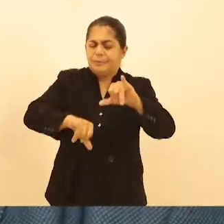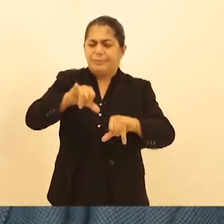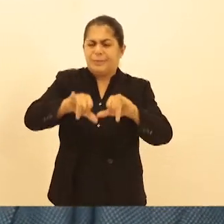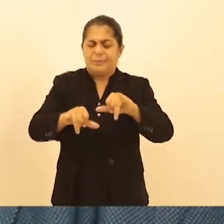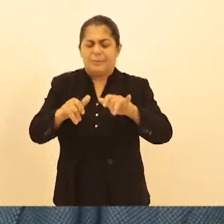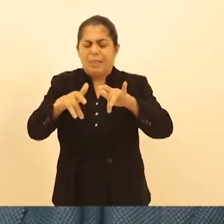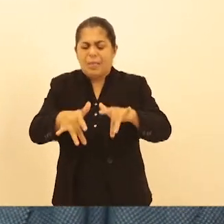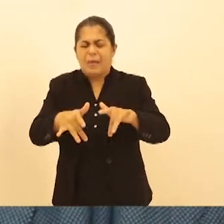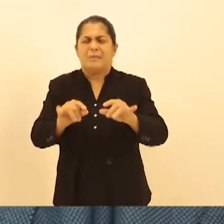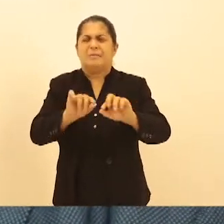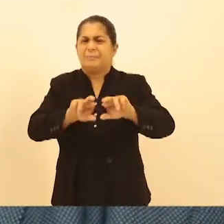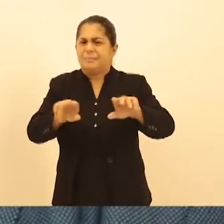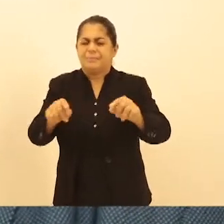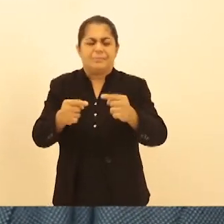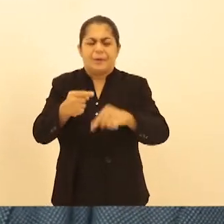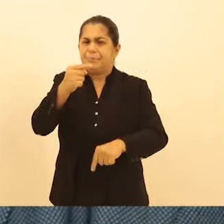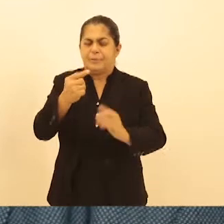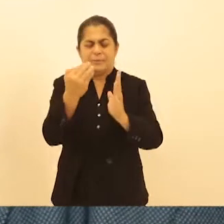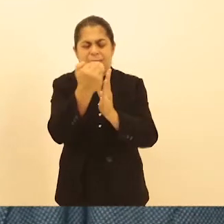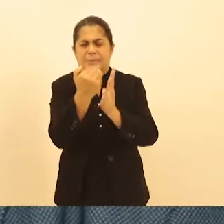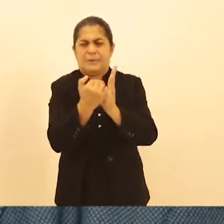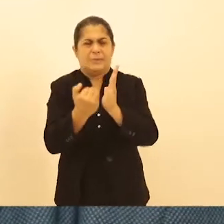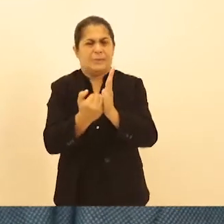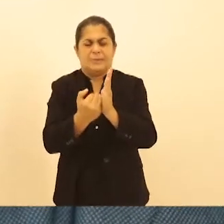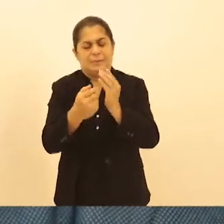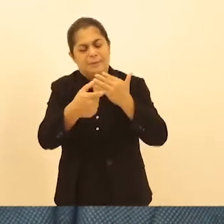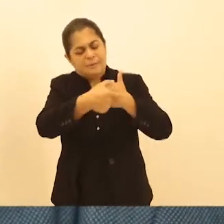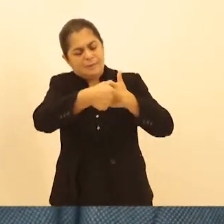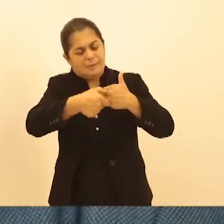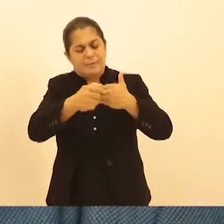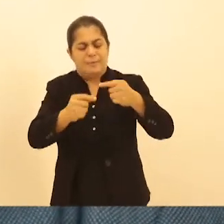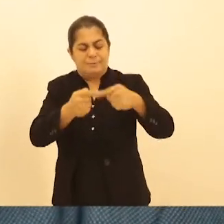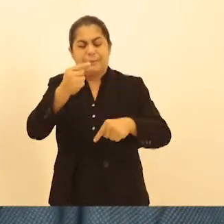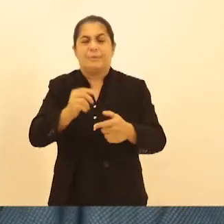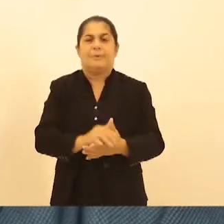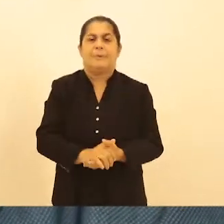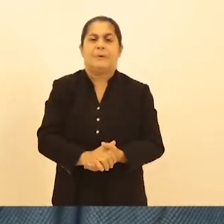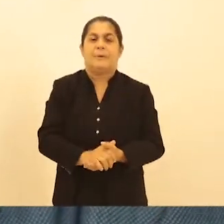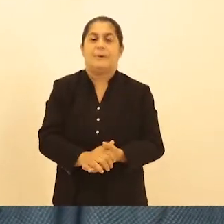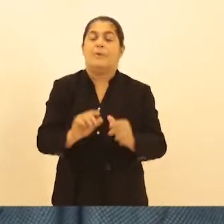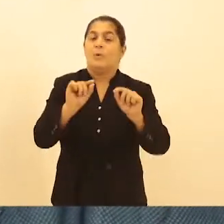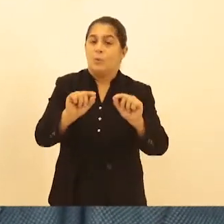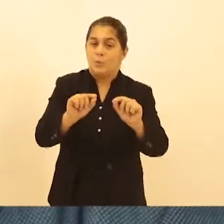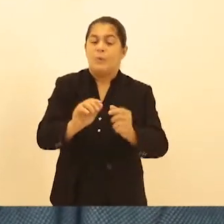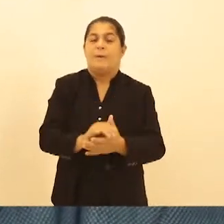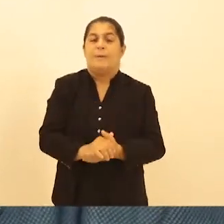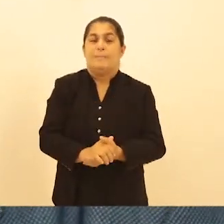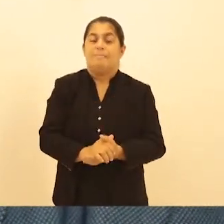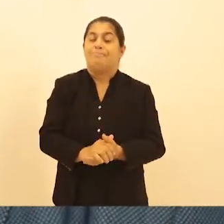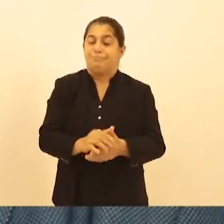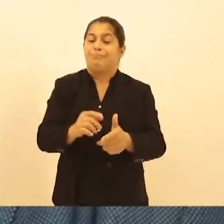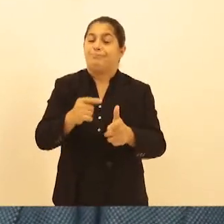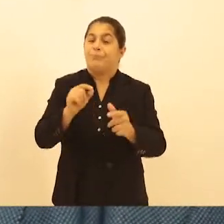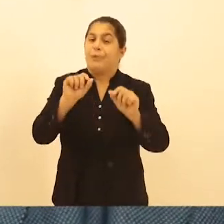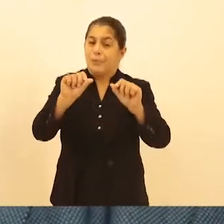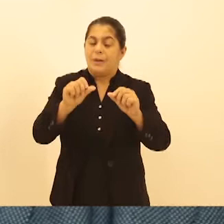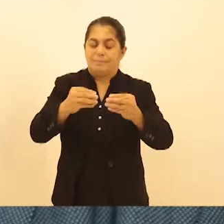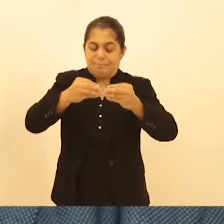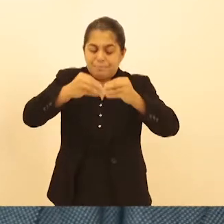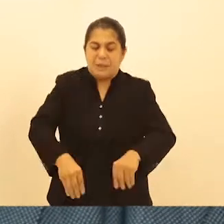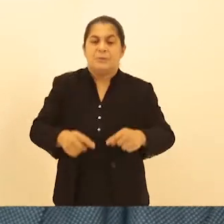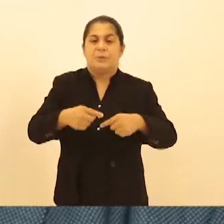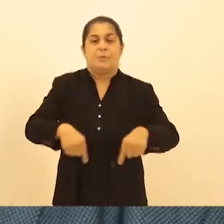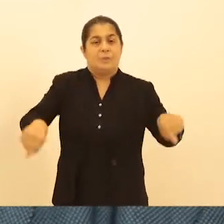inferior àquela que está afixado na embalagem certamente isso pode trazer grandes prejuízos a começar